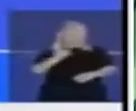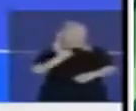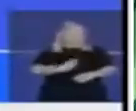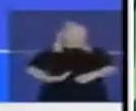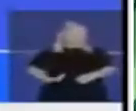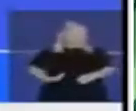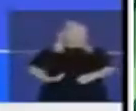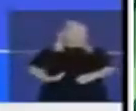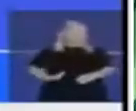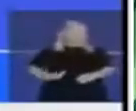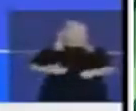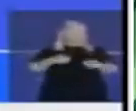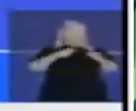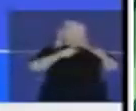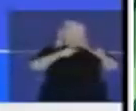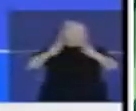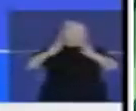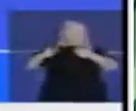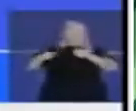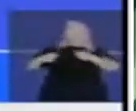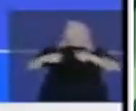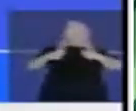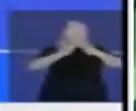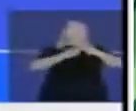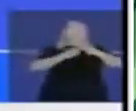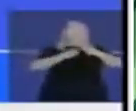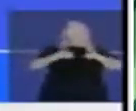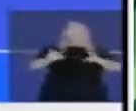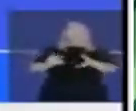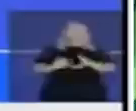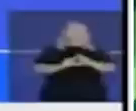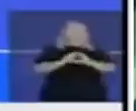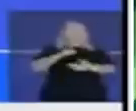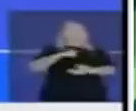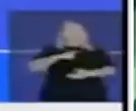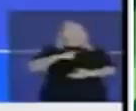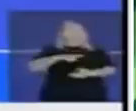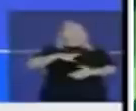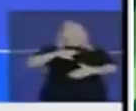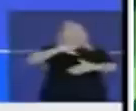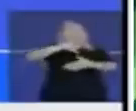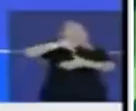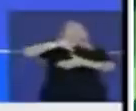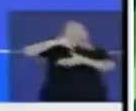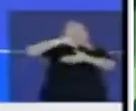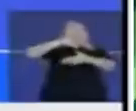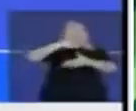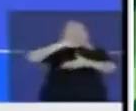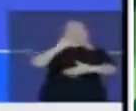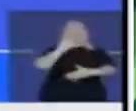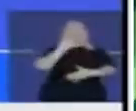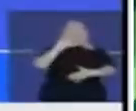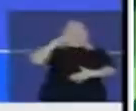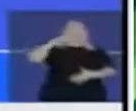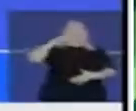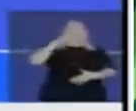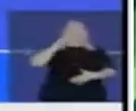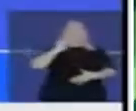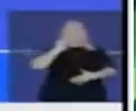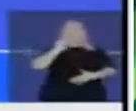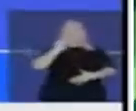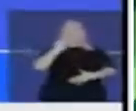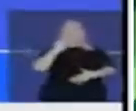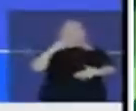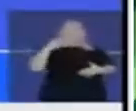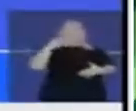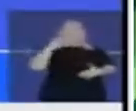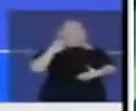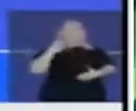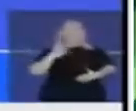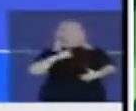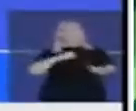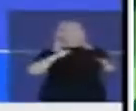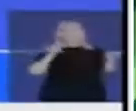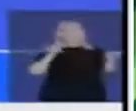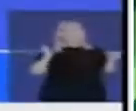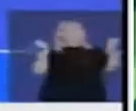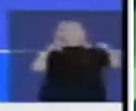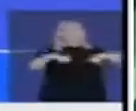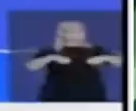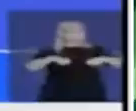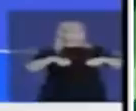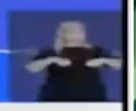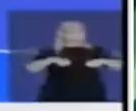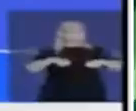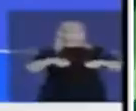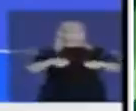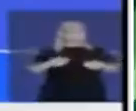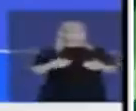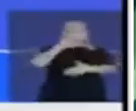de nada, a não ser de falar bobagem, a não ser de fazer fake news e a não ser de tentar destruir aquilo